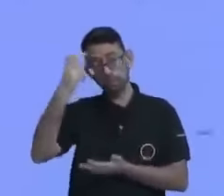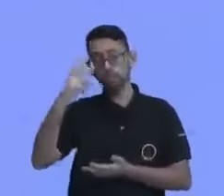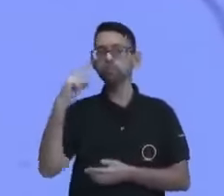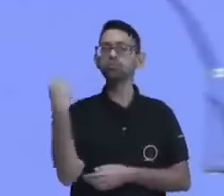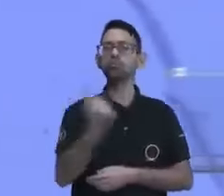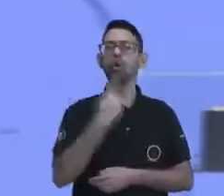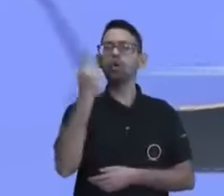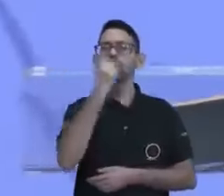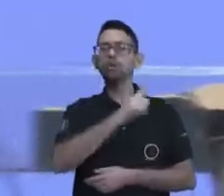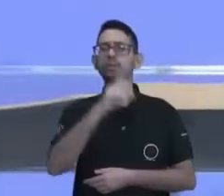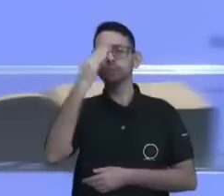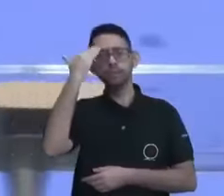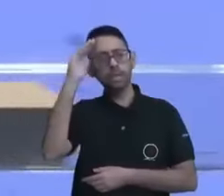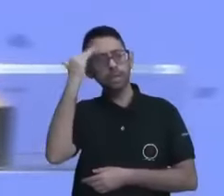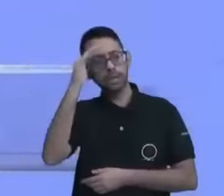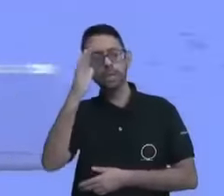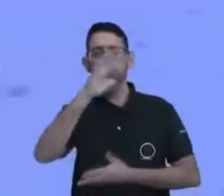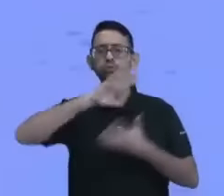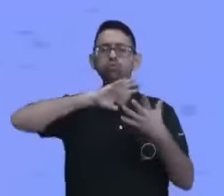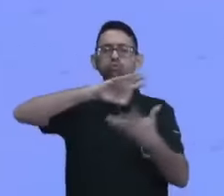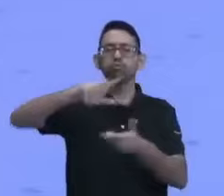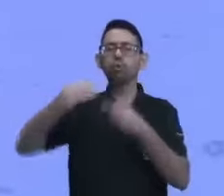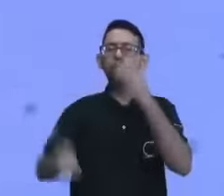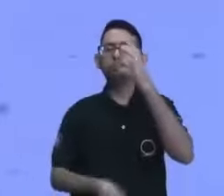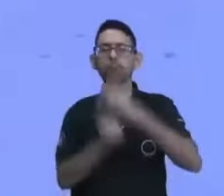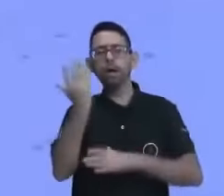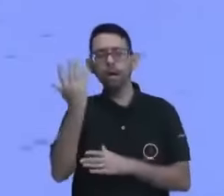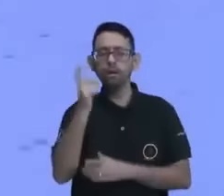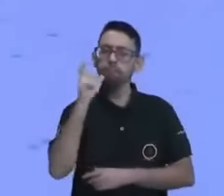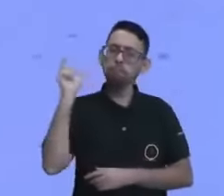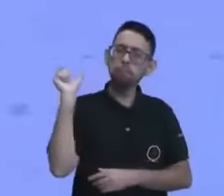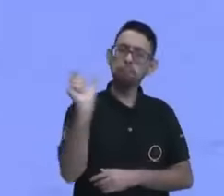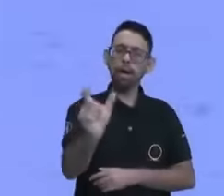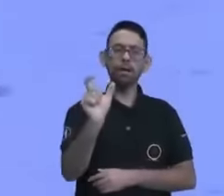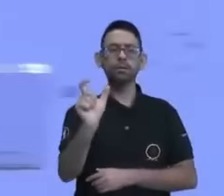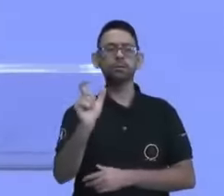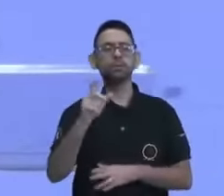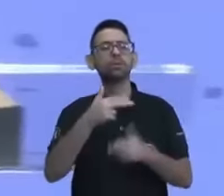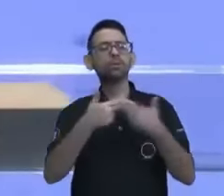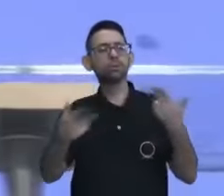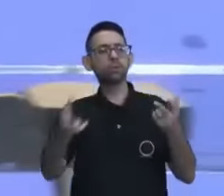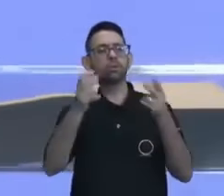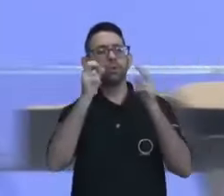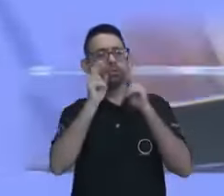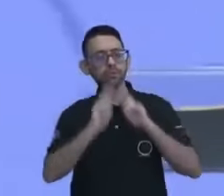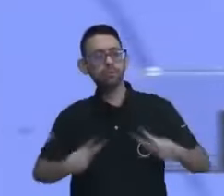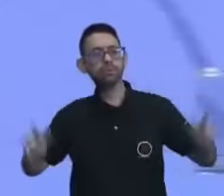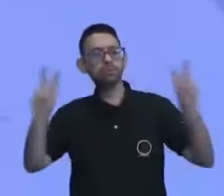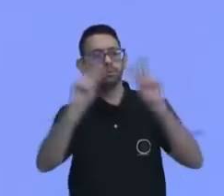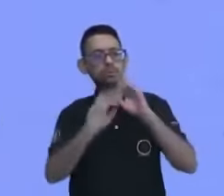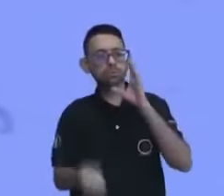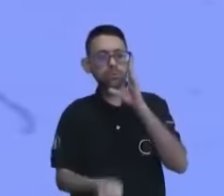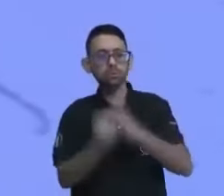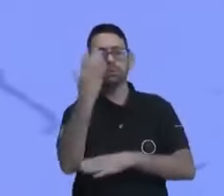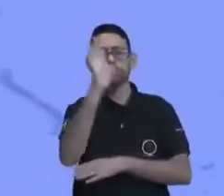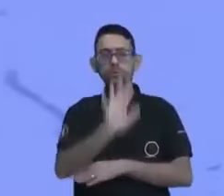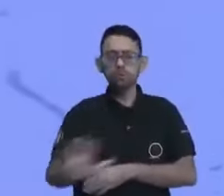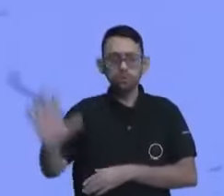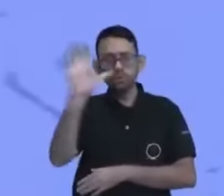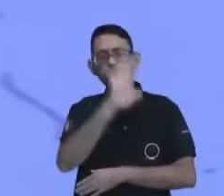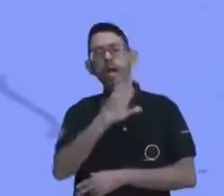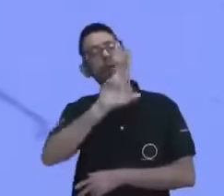criados pela palavra de Deus de sorte que aquilo que se vê não foi feito do que é aparente então é na mente